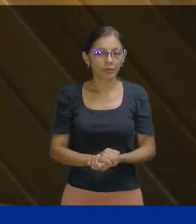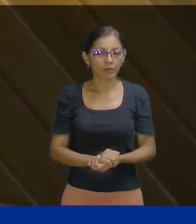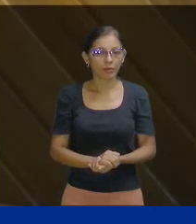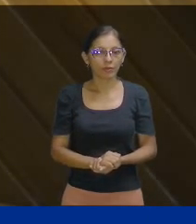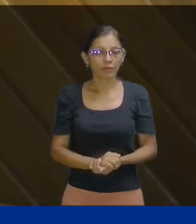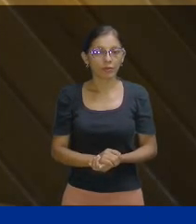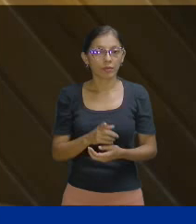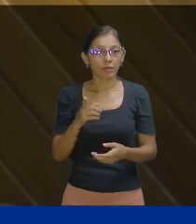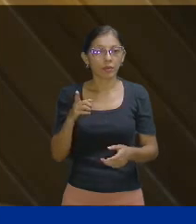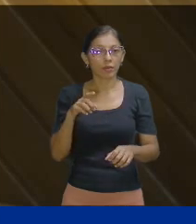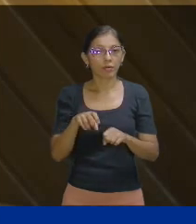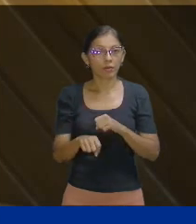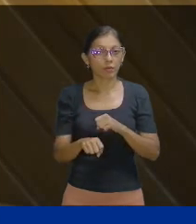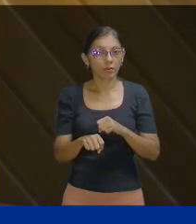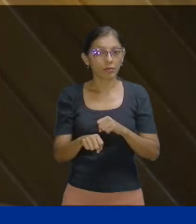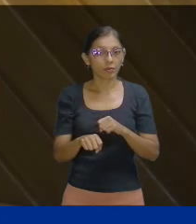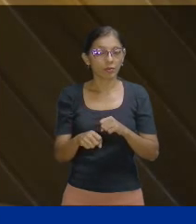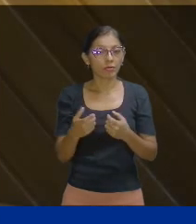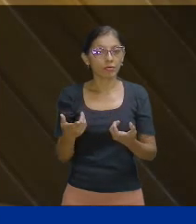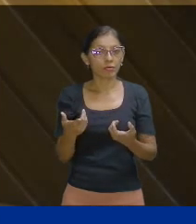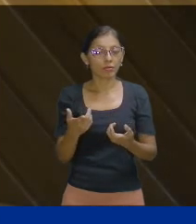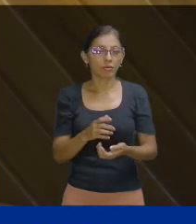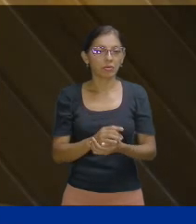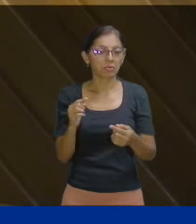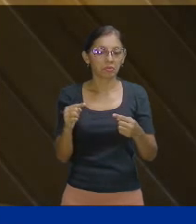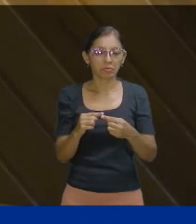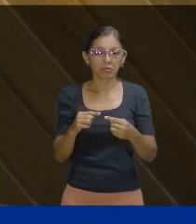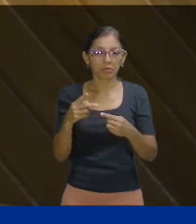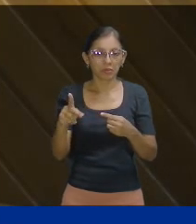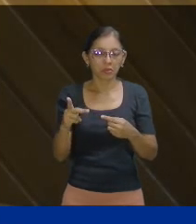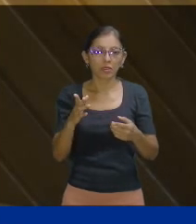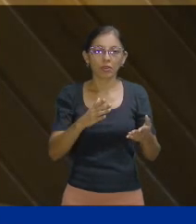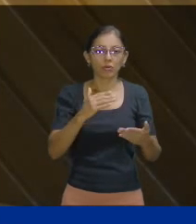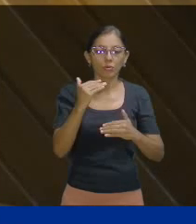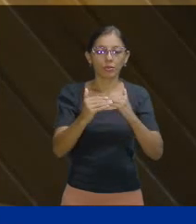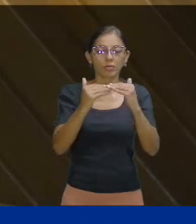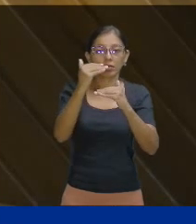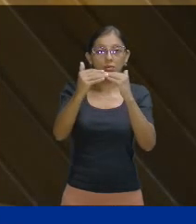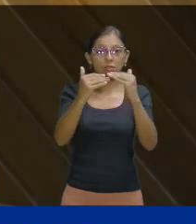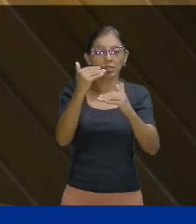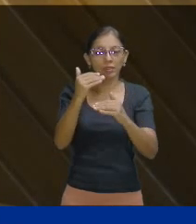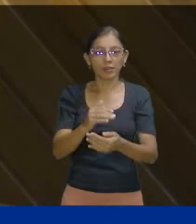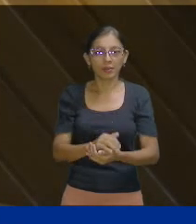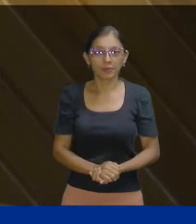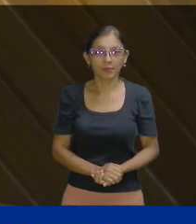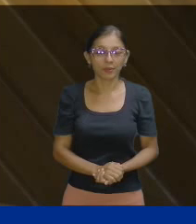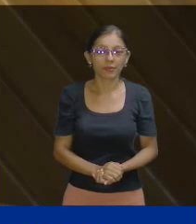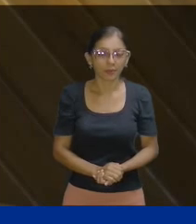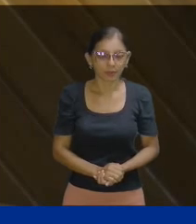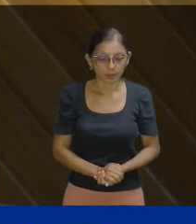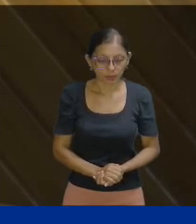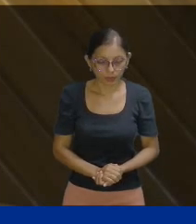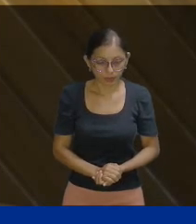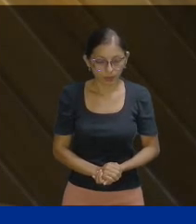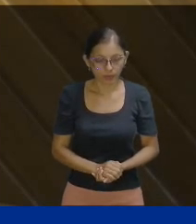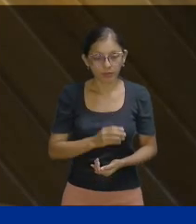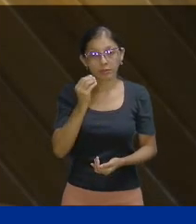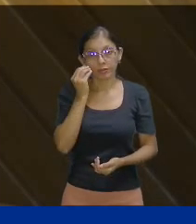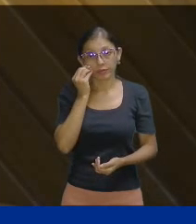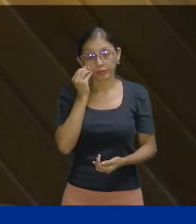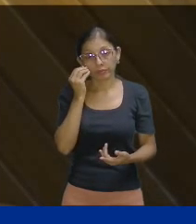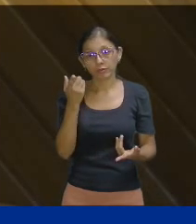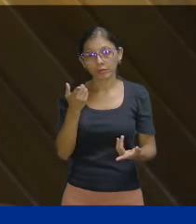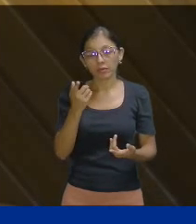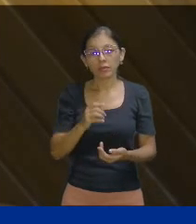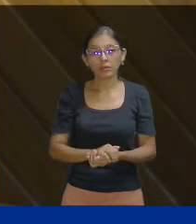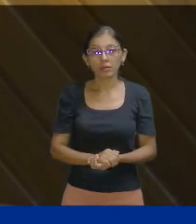comprometem a formação válida do processo. Sua aplicação é limitada a situações excepcionalíssimas, como a ausência